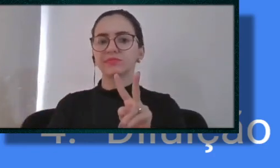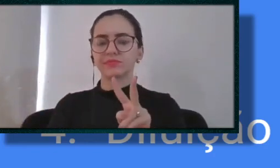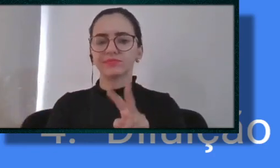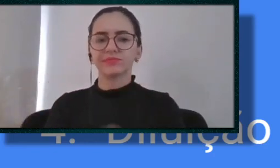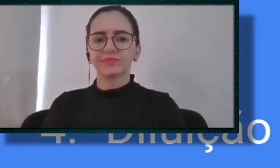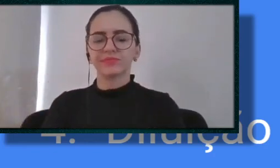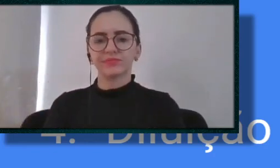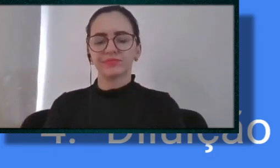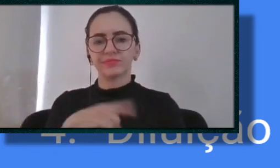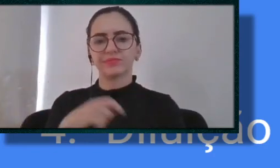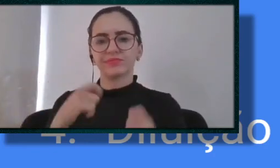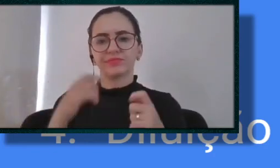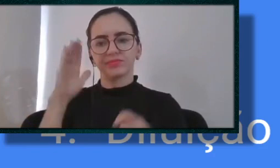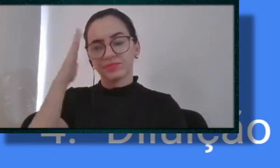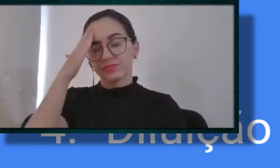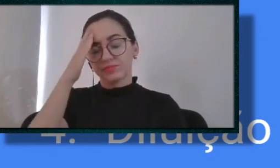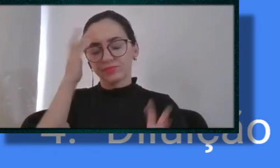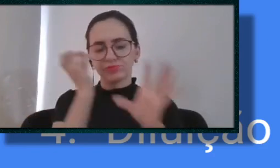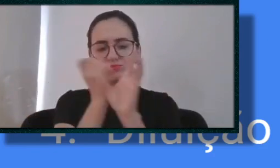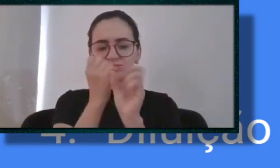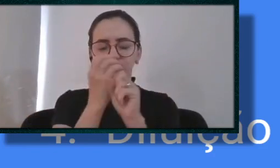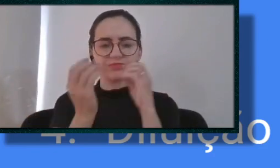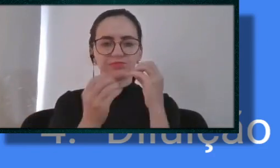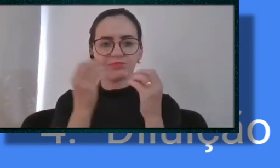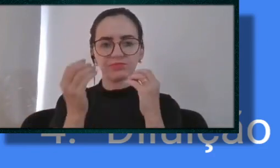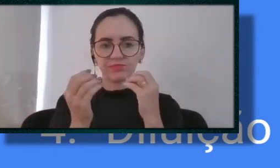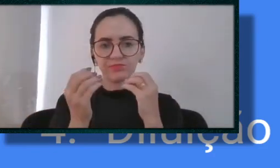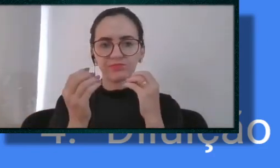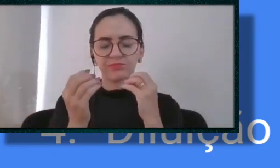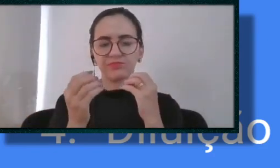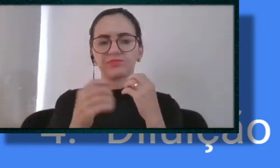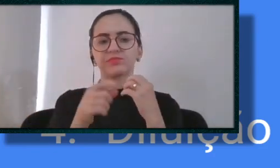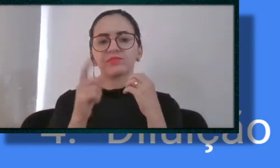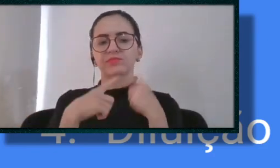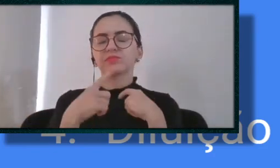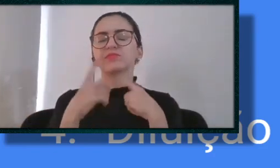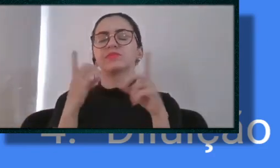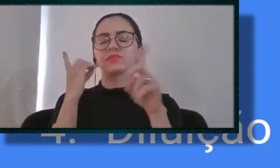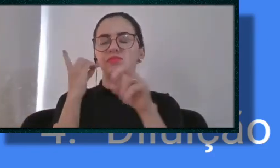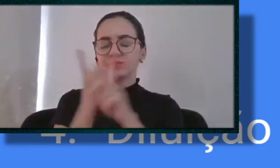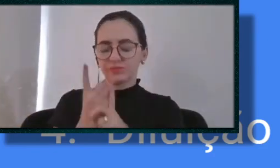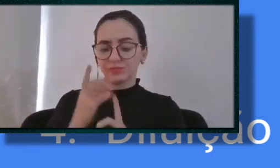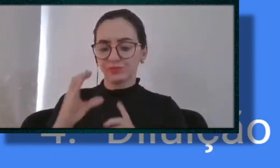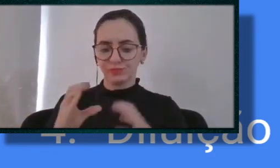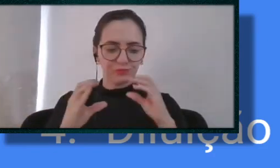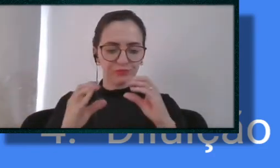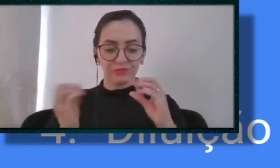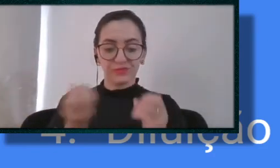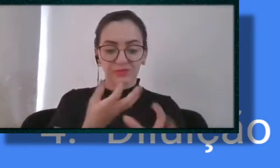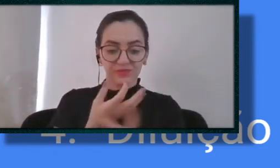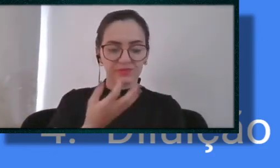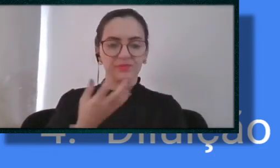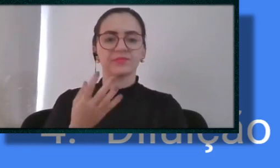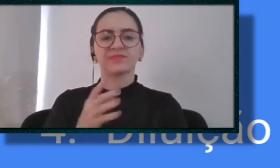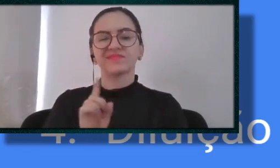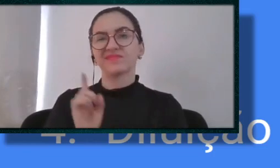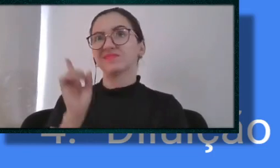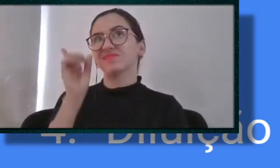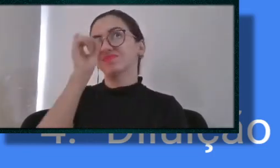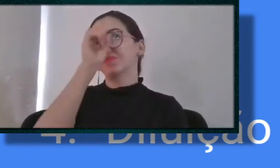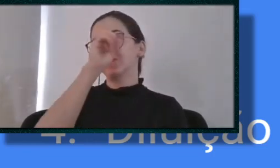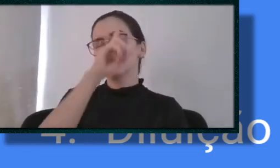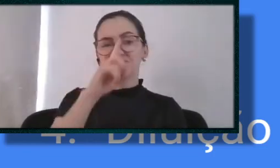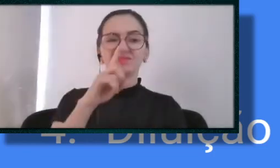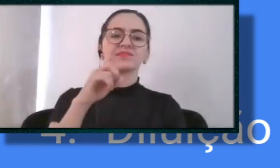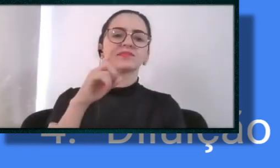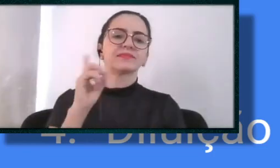se faz as contas para poder descobrir quais serão as novas concentrações. É difícil? Não, não é difícil.